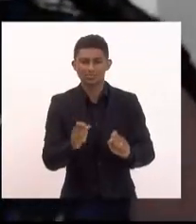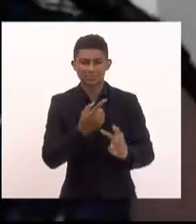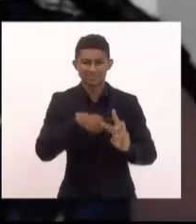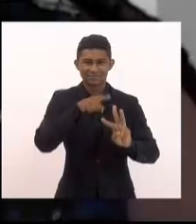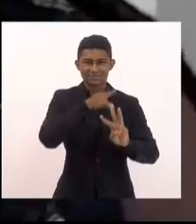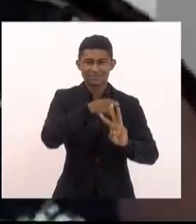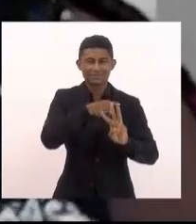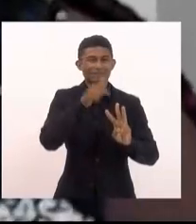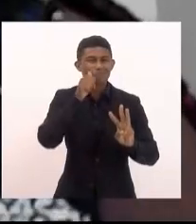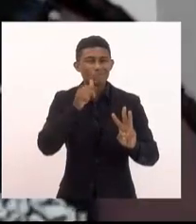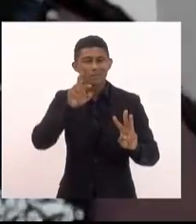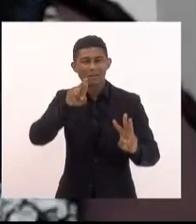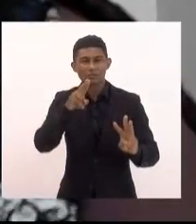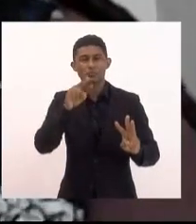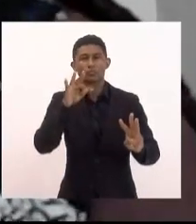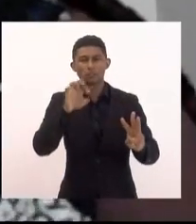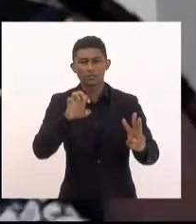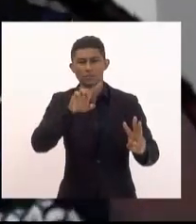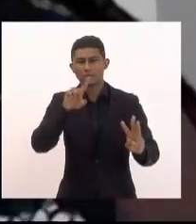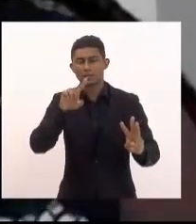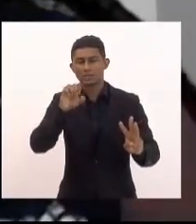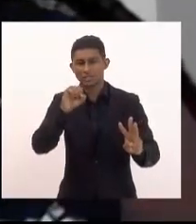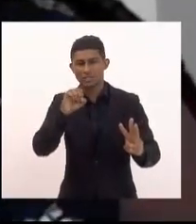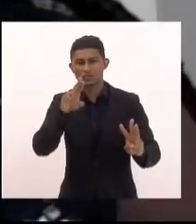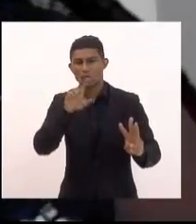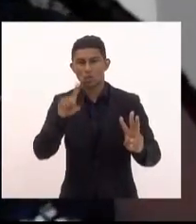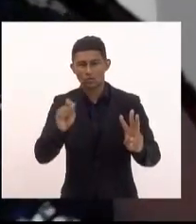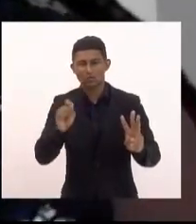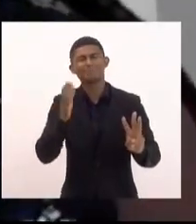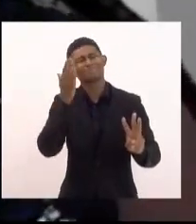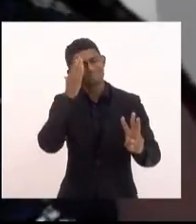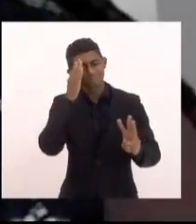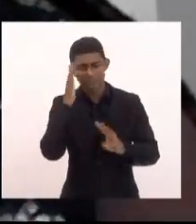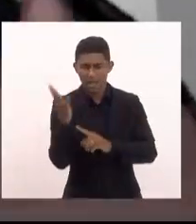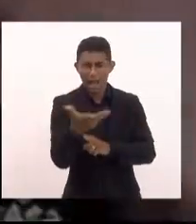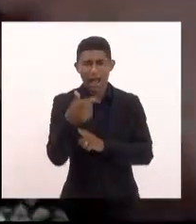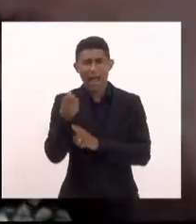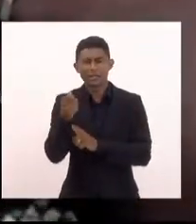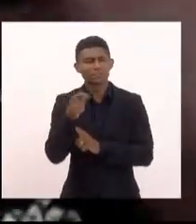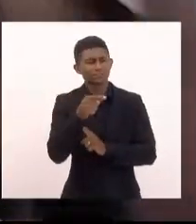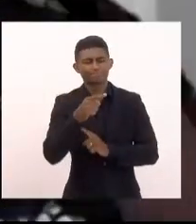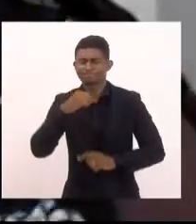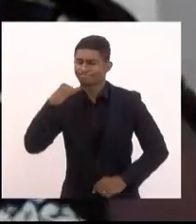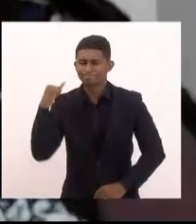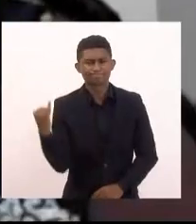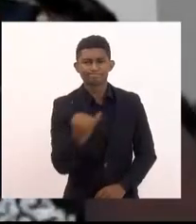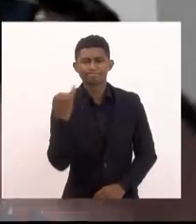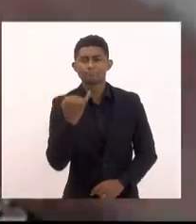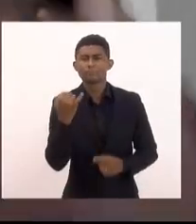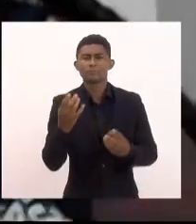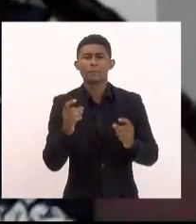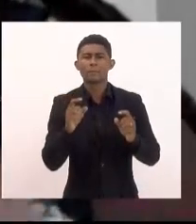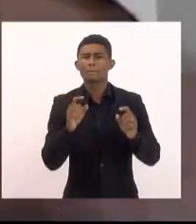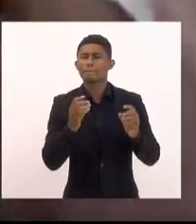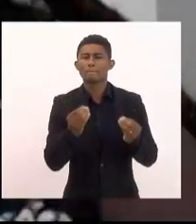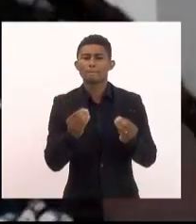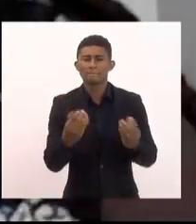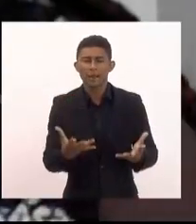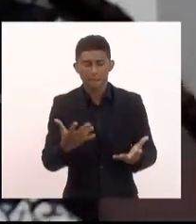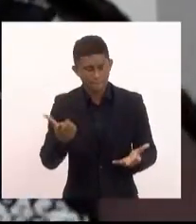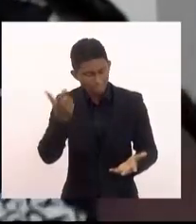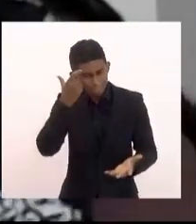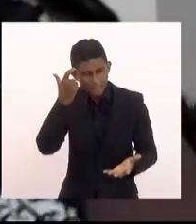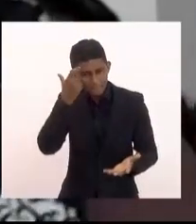de Souza, entendendo a arte como ferramenta fundamental, né, de defesa de pensamento, de construção